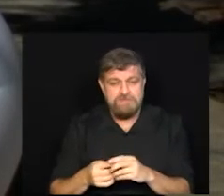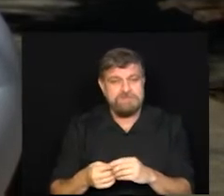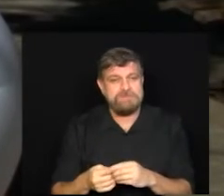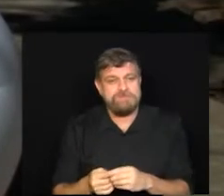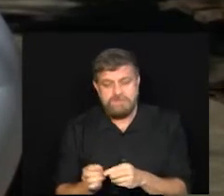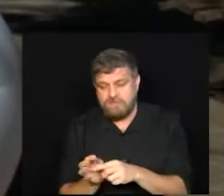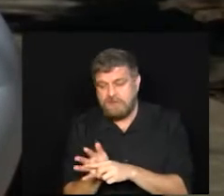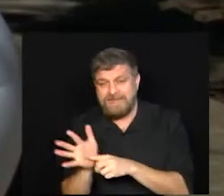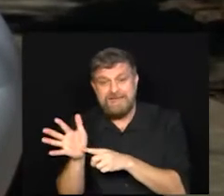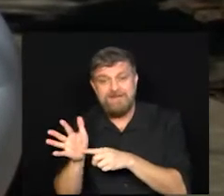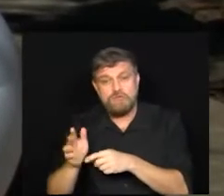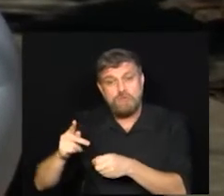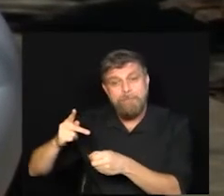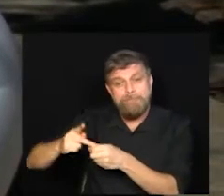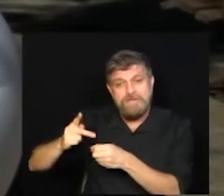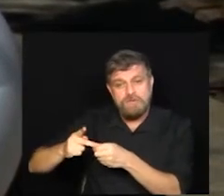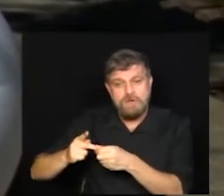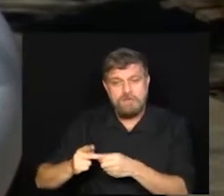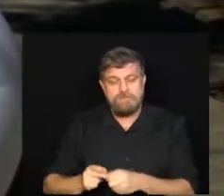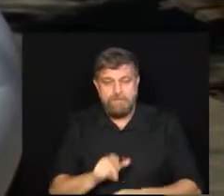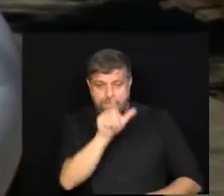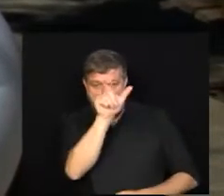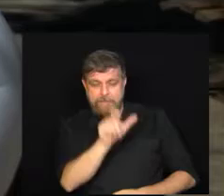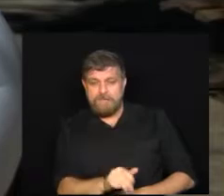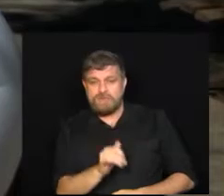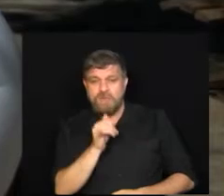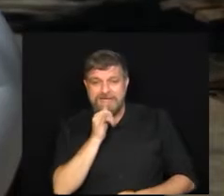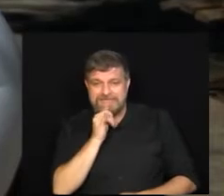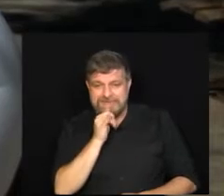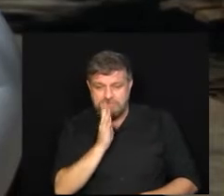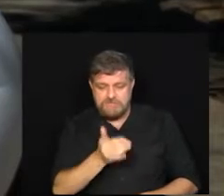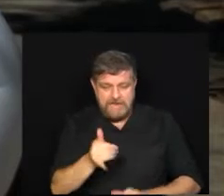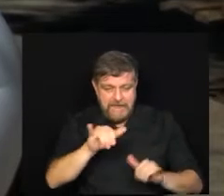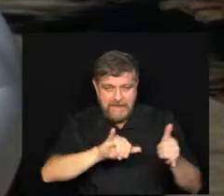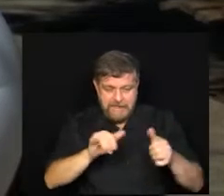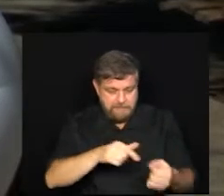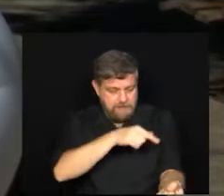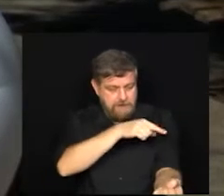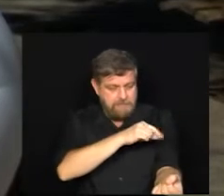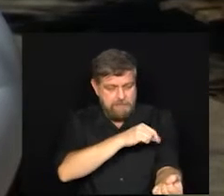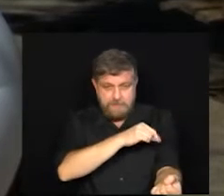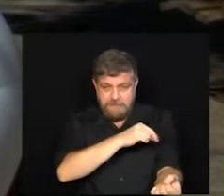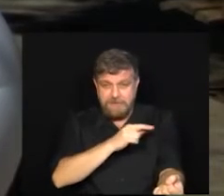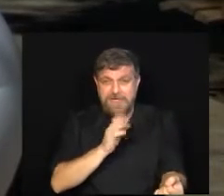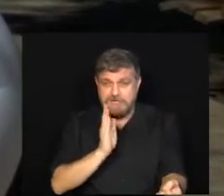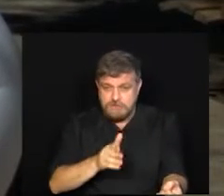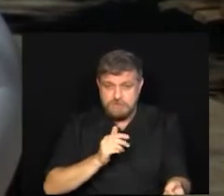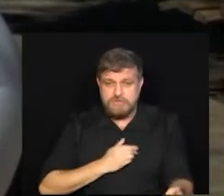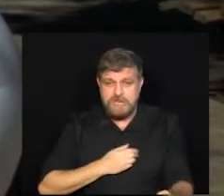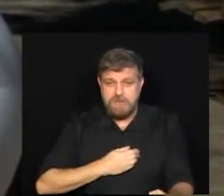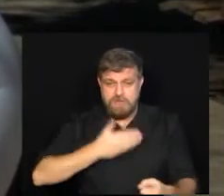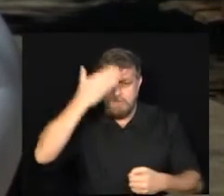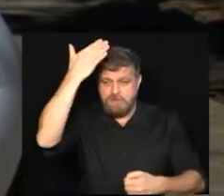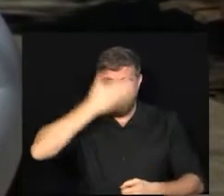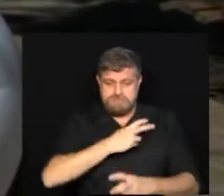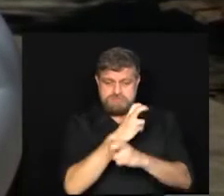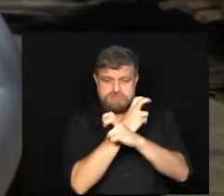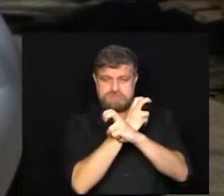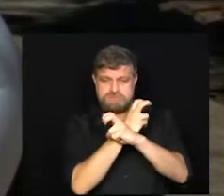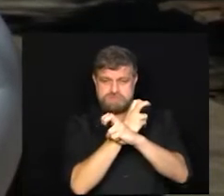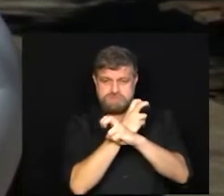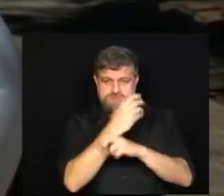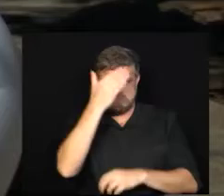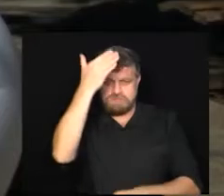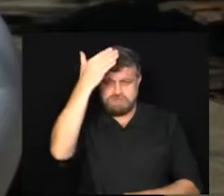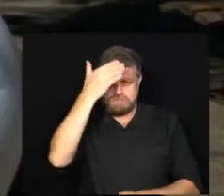que pacientes que já fizeram radioterapia ou quimioterapia previamente por outras neoplasias, essas áreas que é onde foram